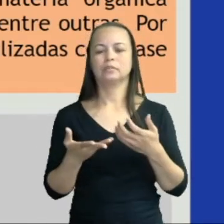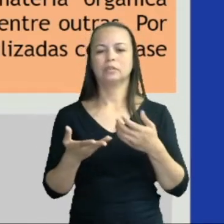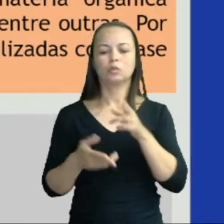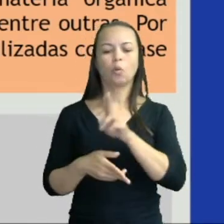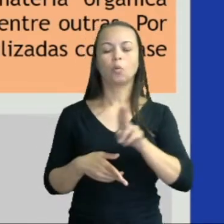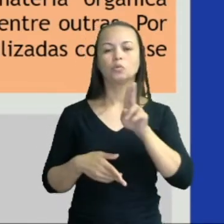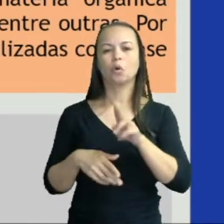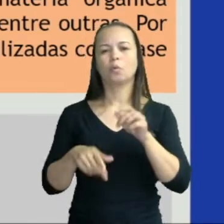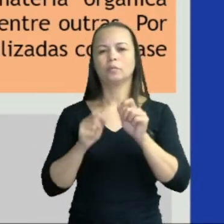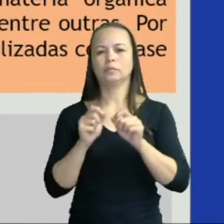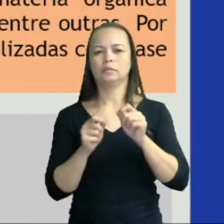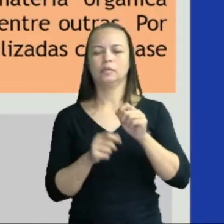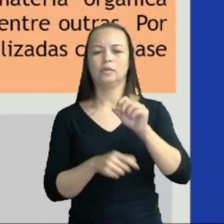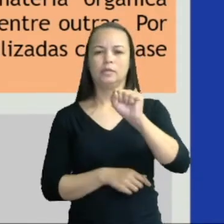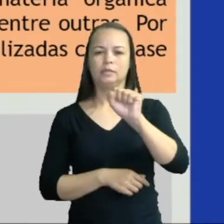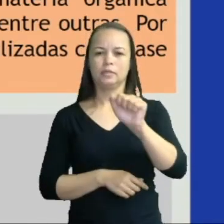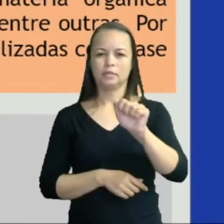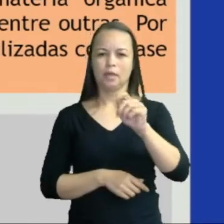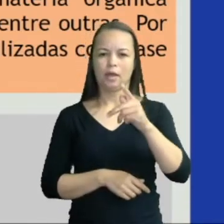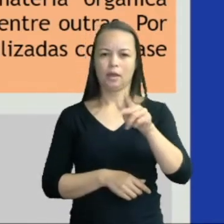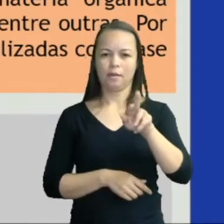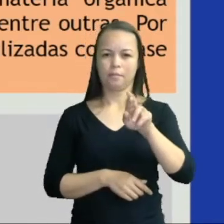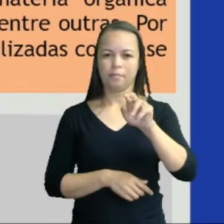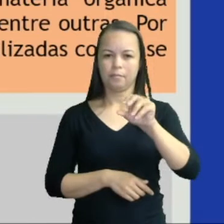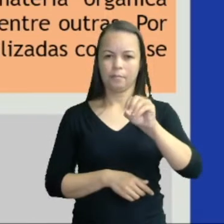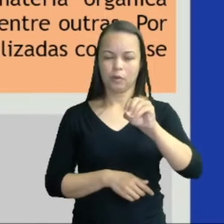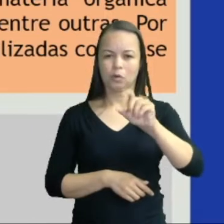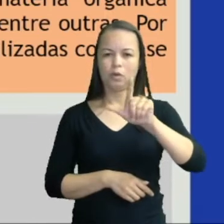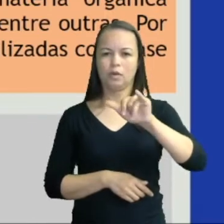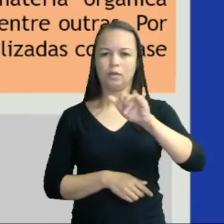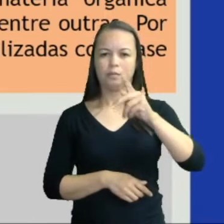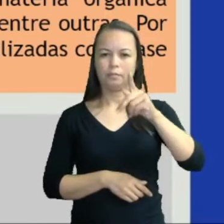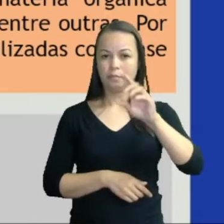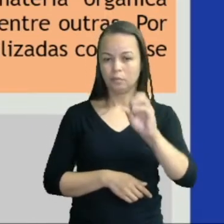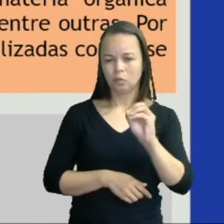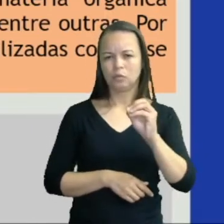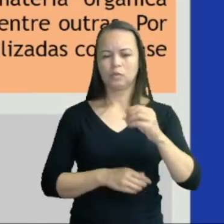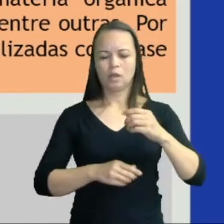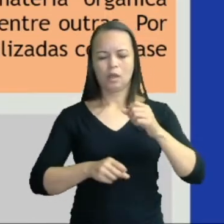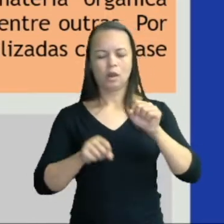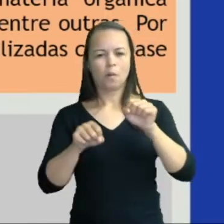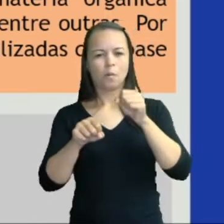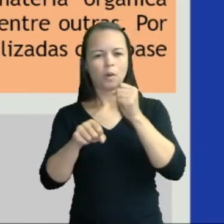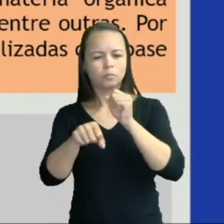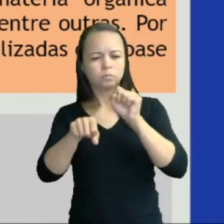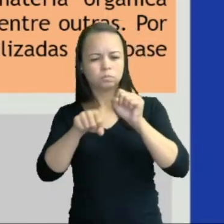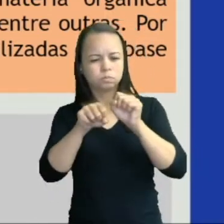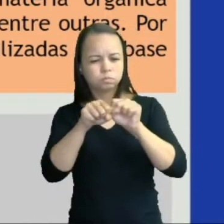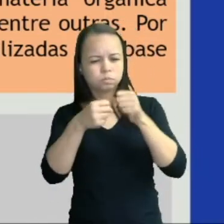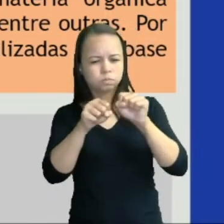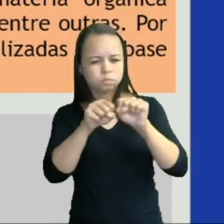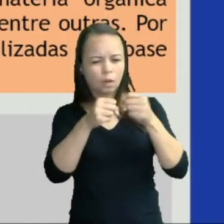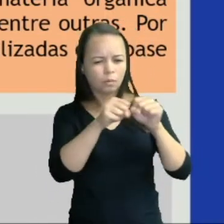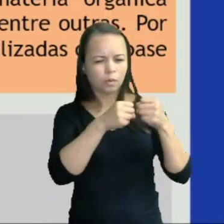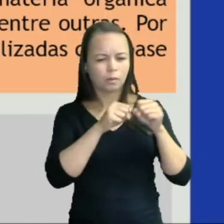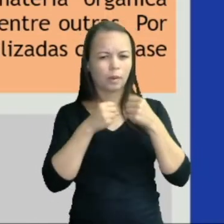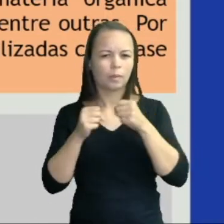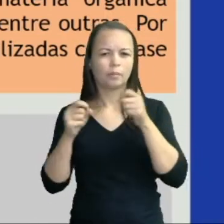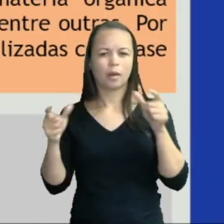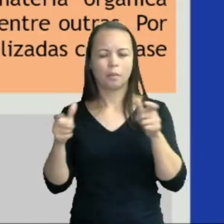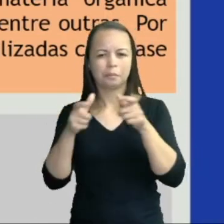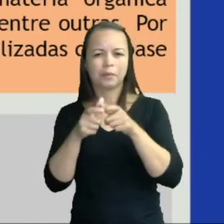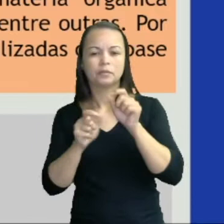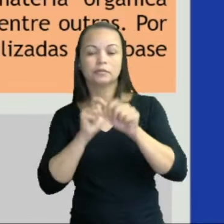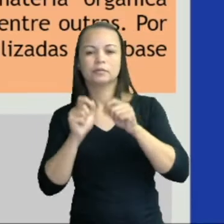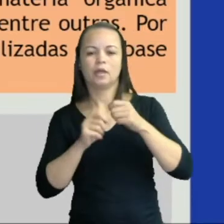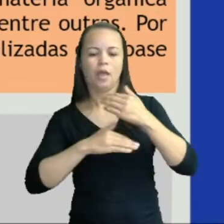também de saprólito. É formado por alguns sedimentos maiores e menos decompostos,